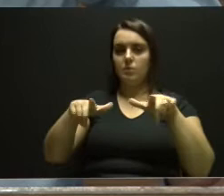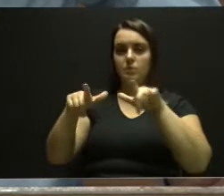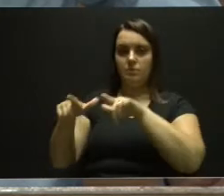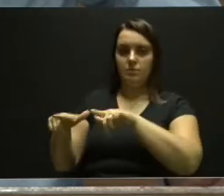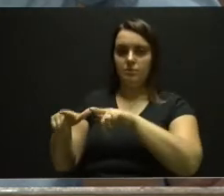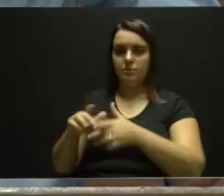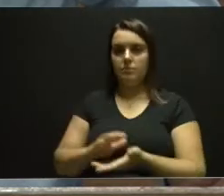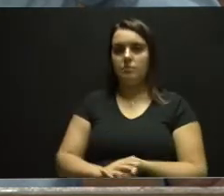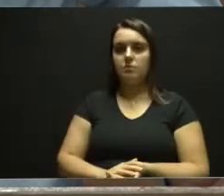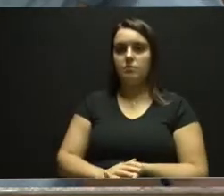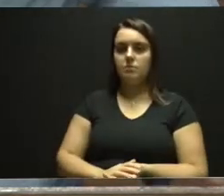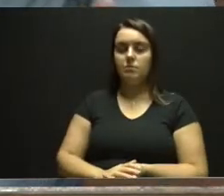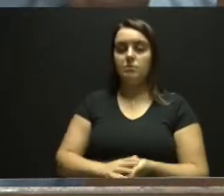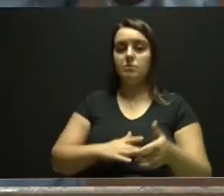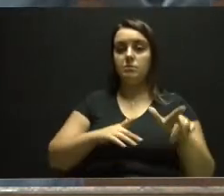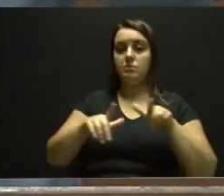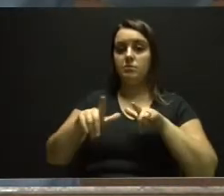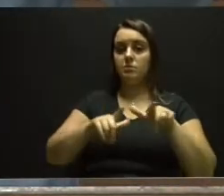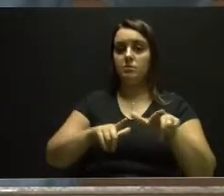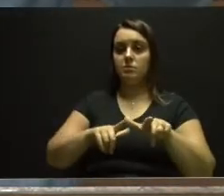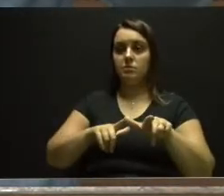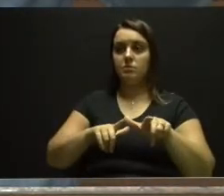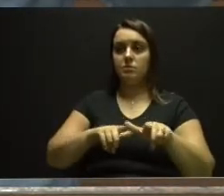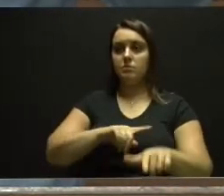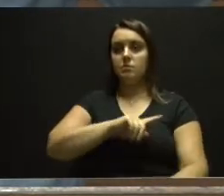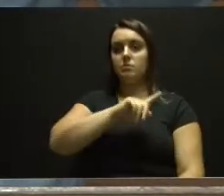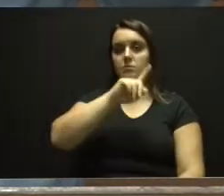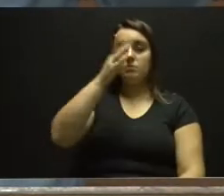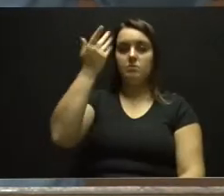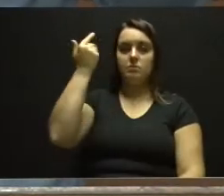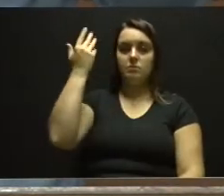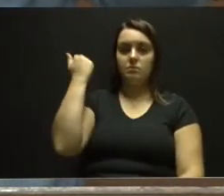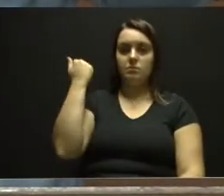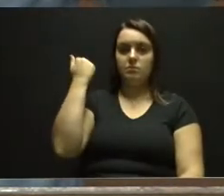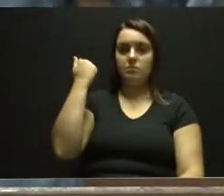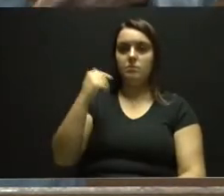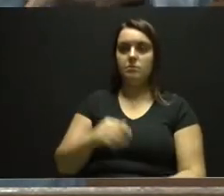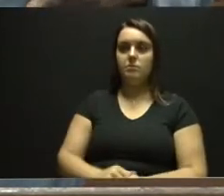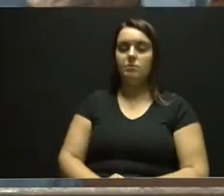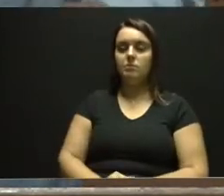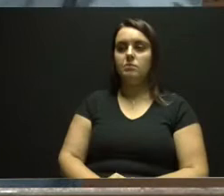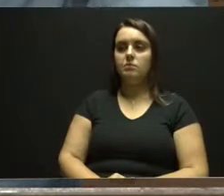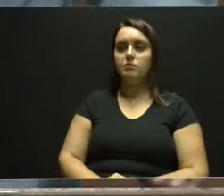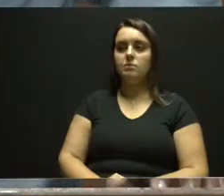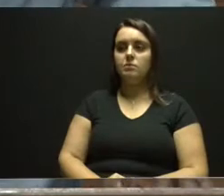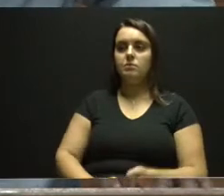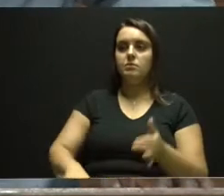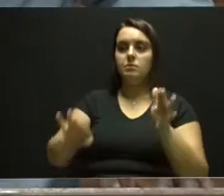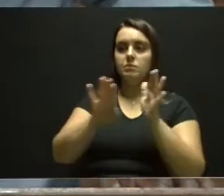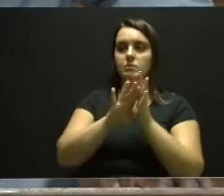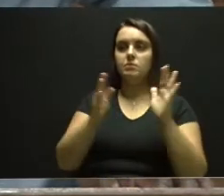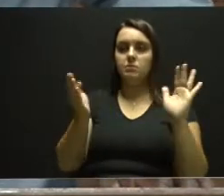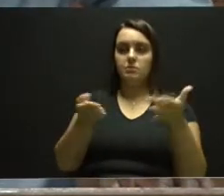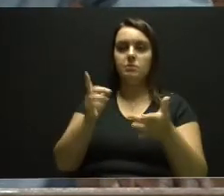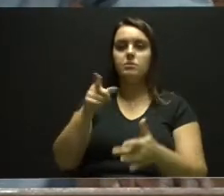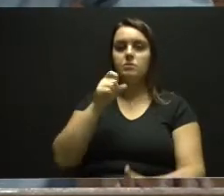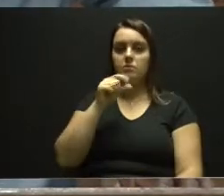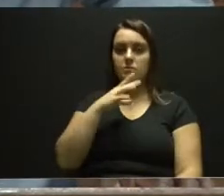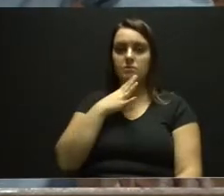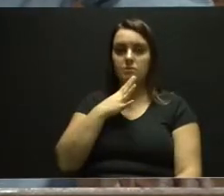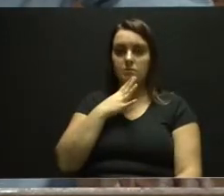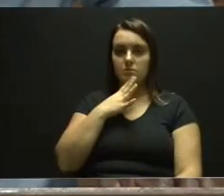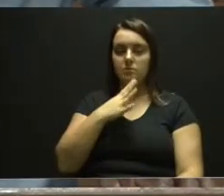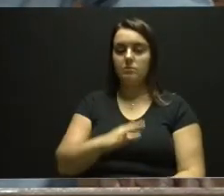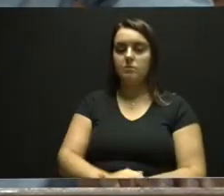entanto o trabalho feito lá atrás até hoje é reconhecido